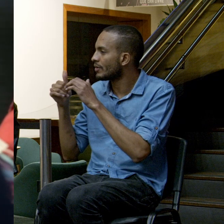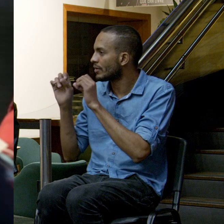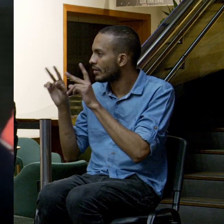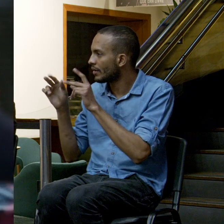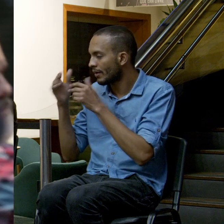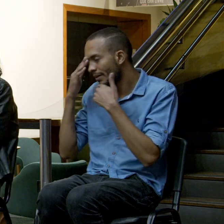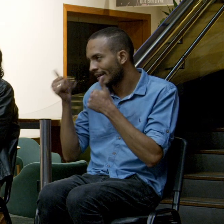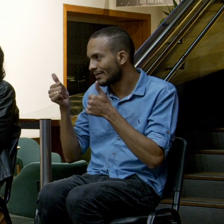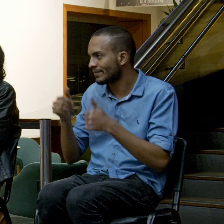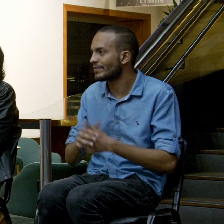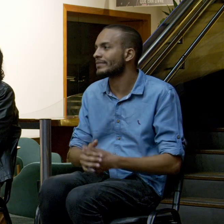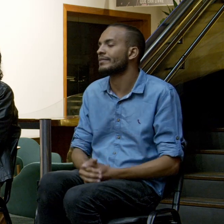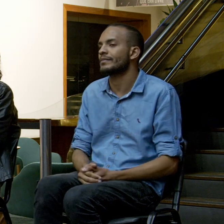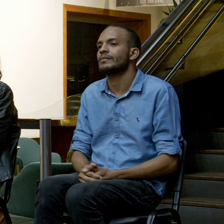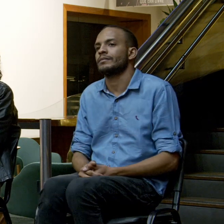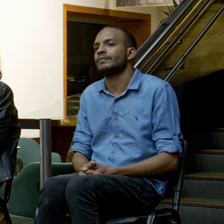Obrigado.